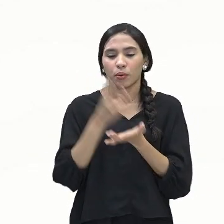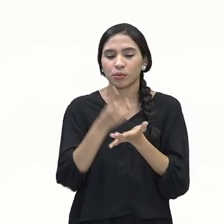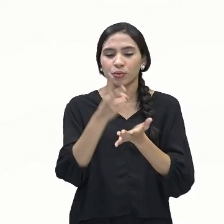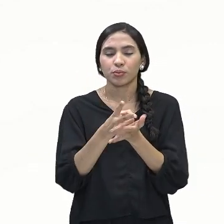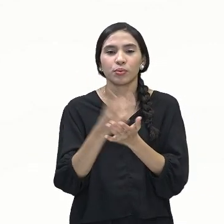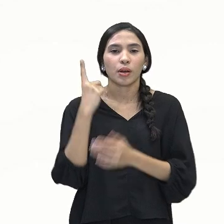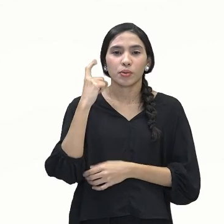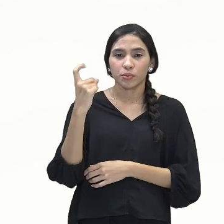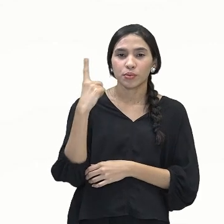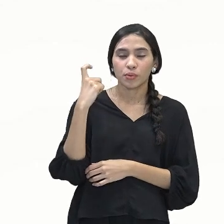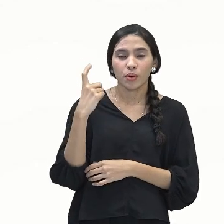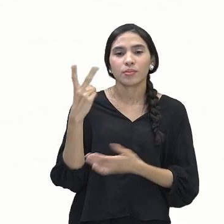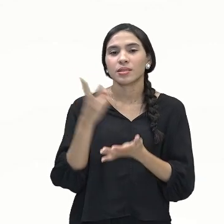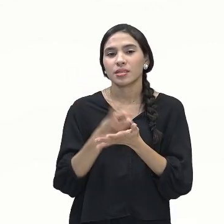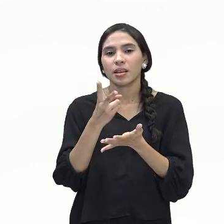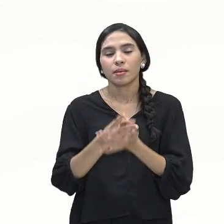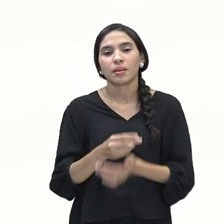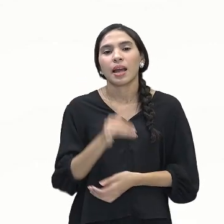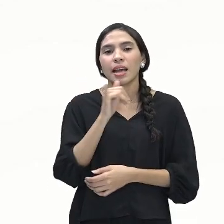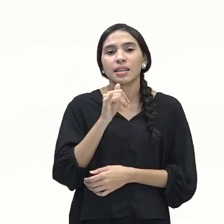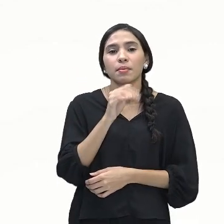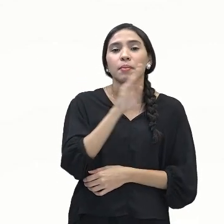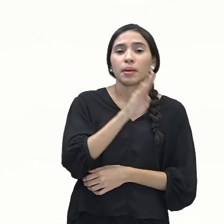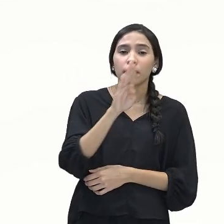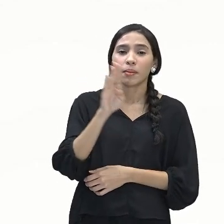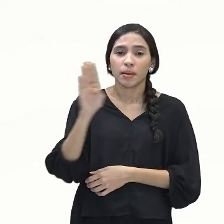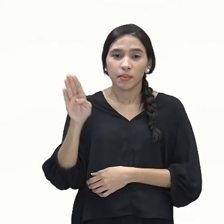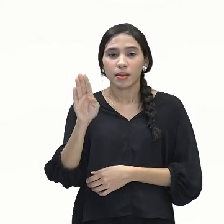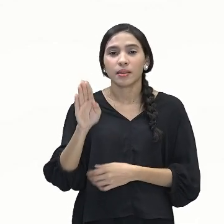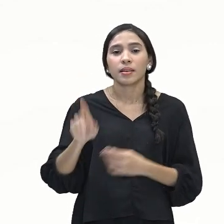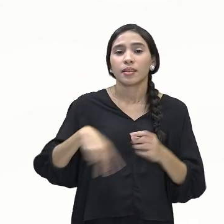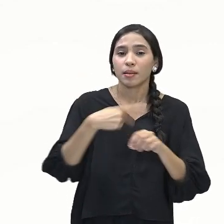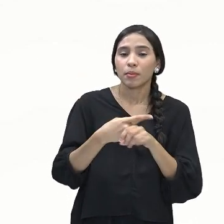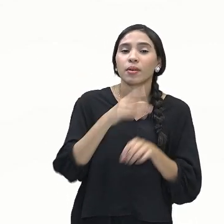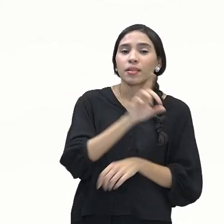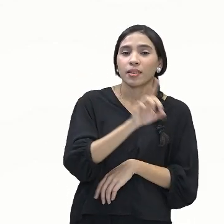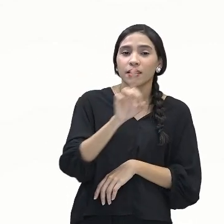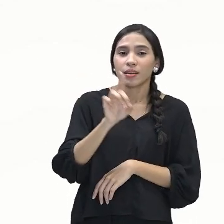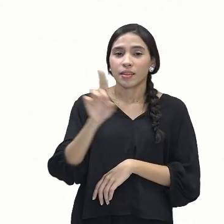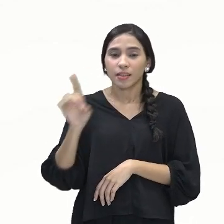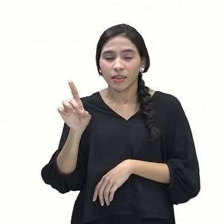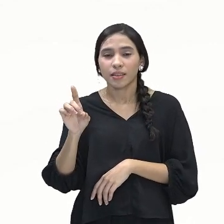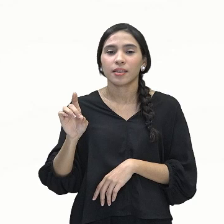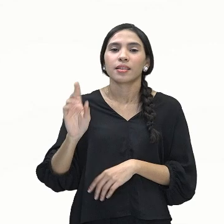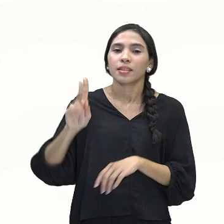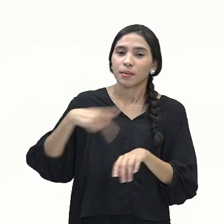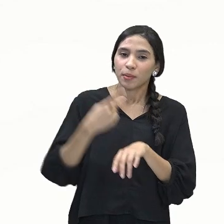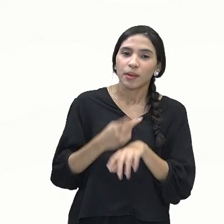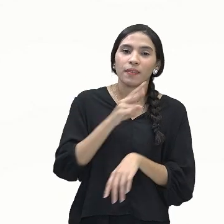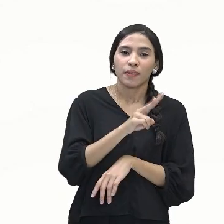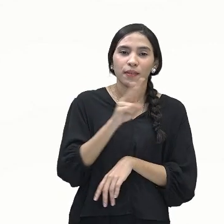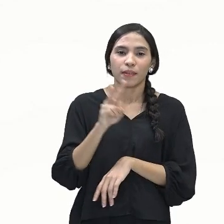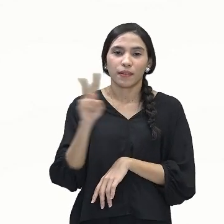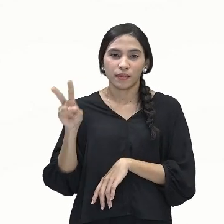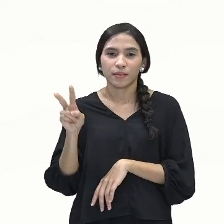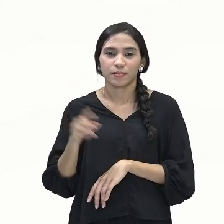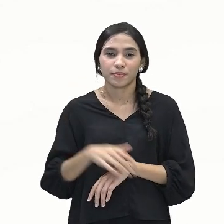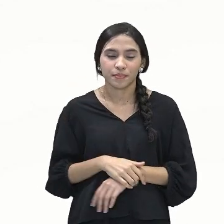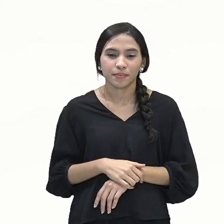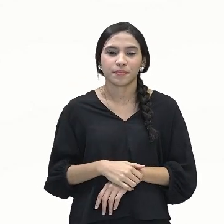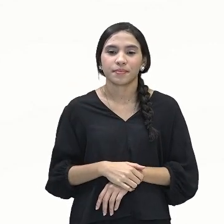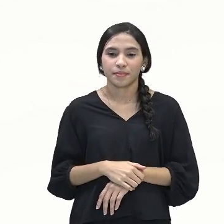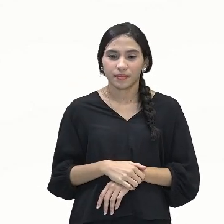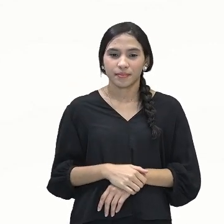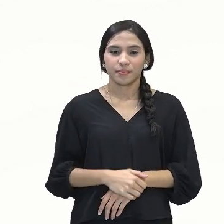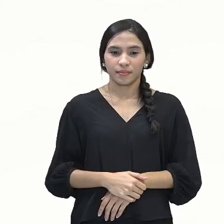ele está batendo sempre o mesmo som do B, B, B, B, depois do D, D, D, D e do V por diante. Certo? Muito